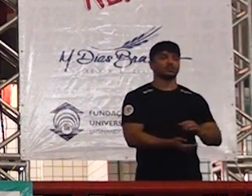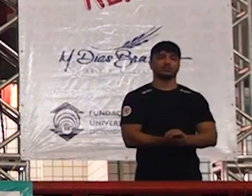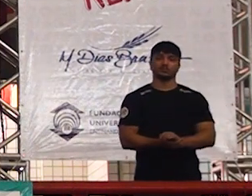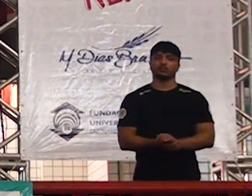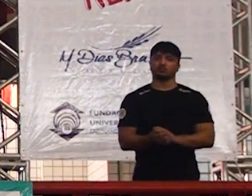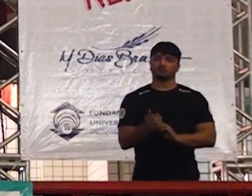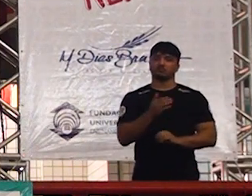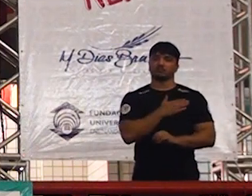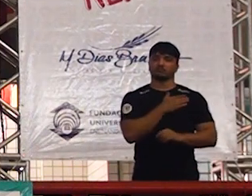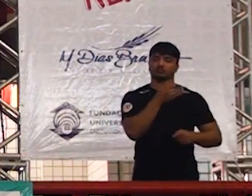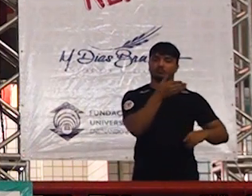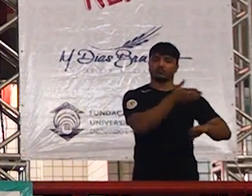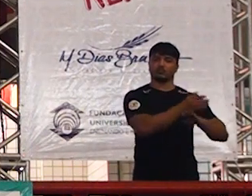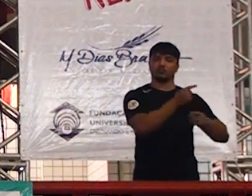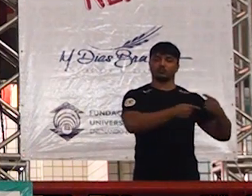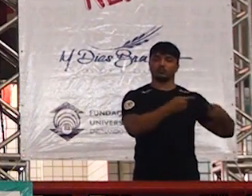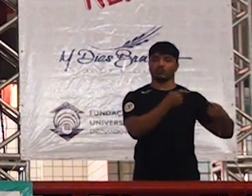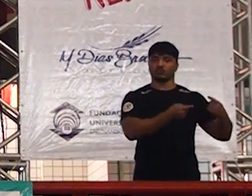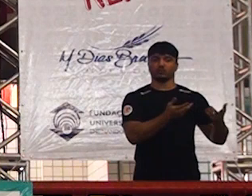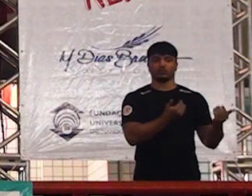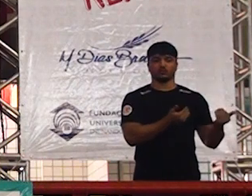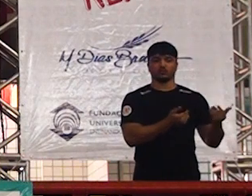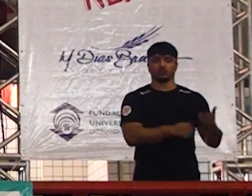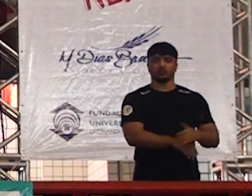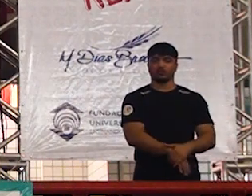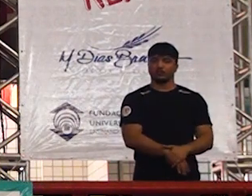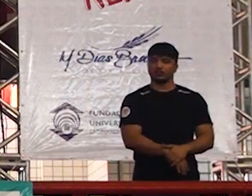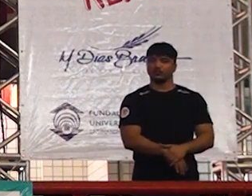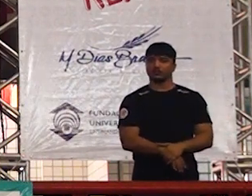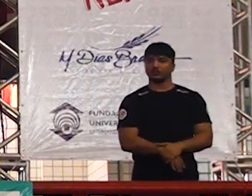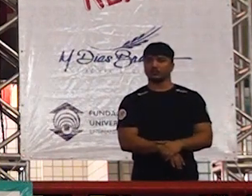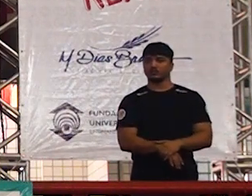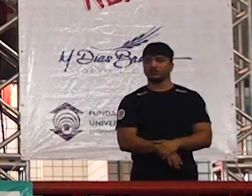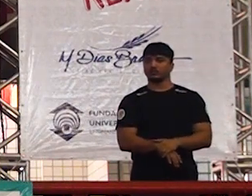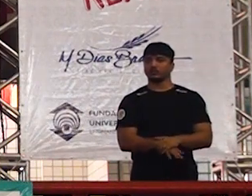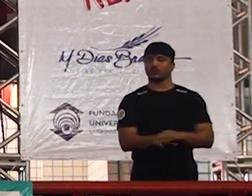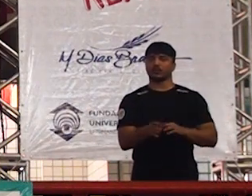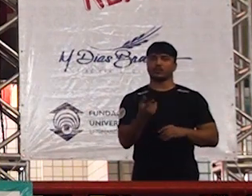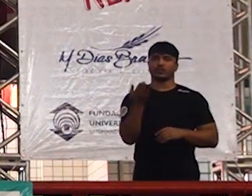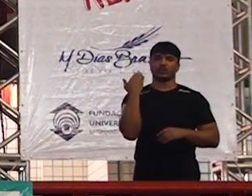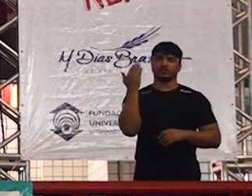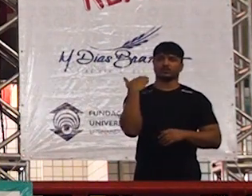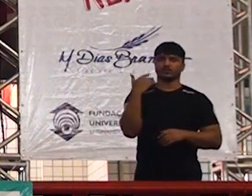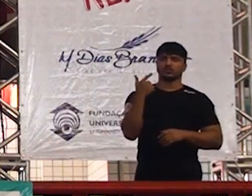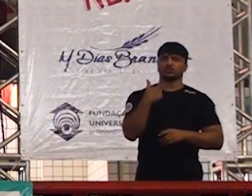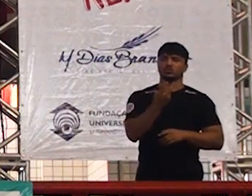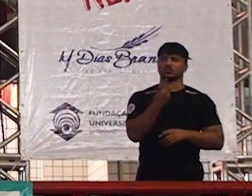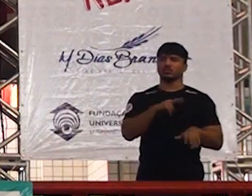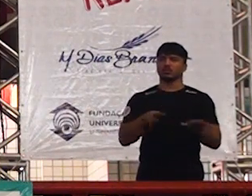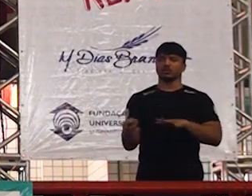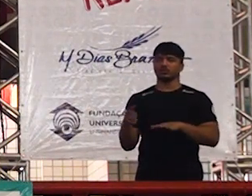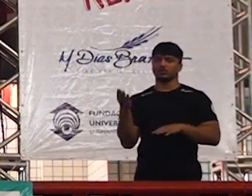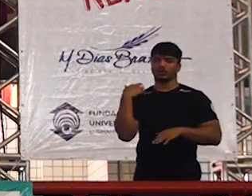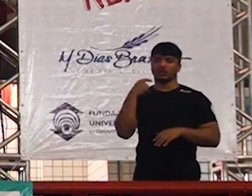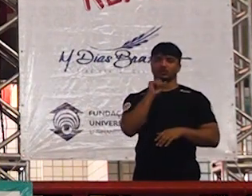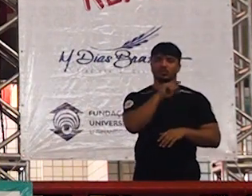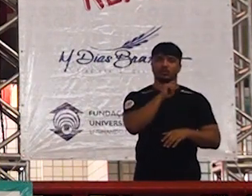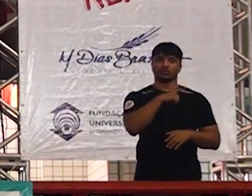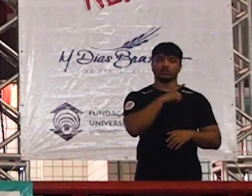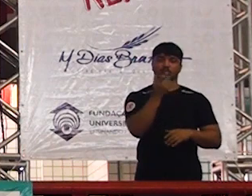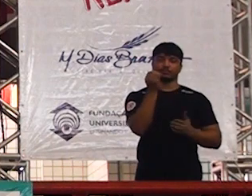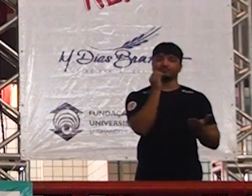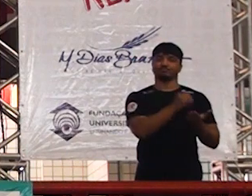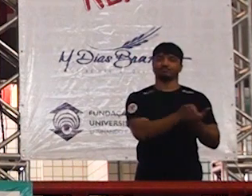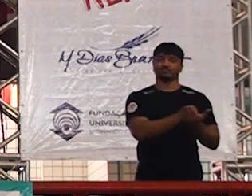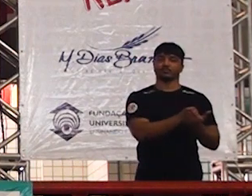Eu gosto desse. Entendeu? Há 2 semanas eu tive uma aluna lá em Sobral que ela zerou uma